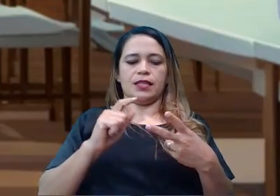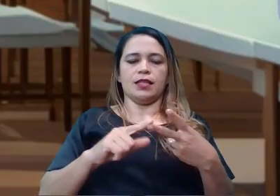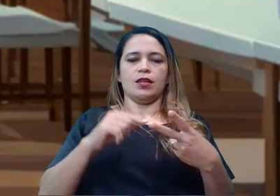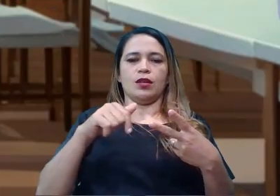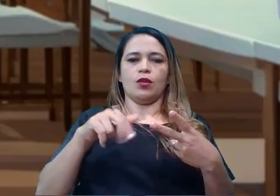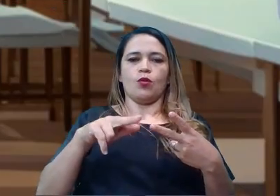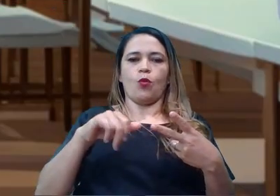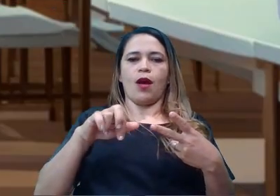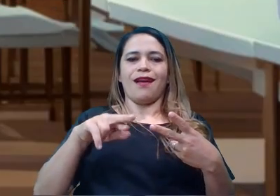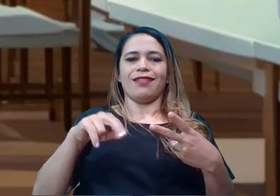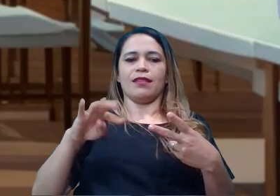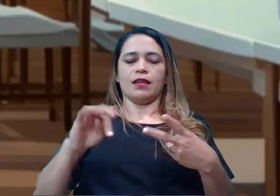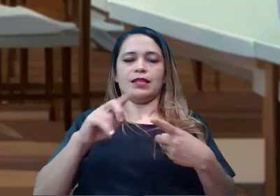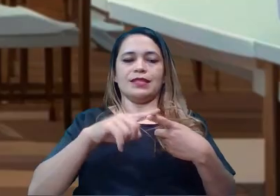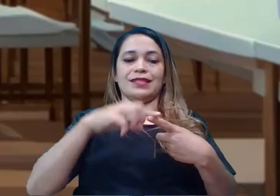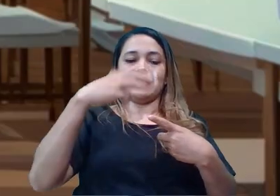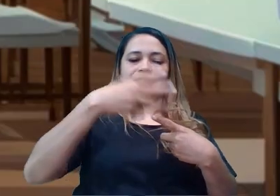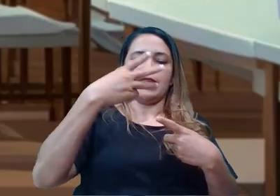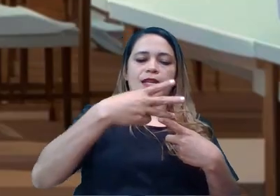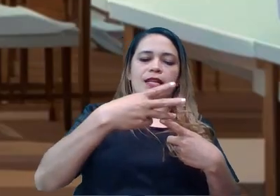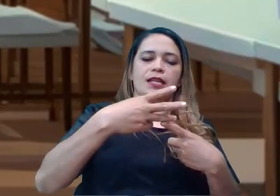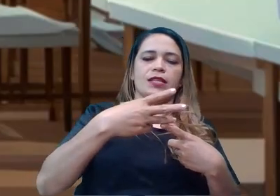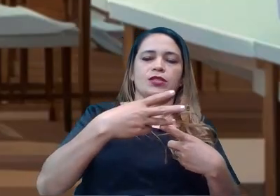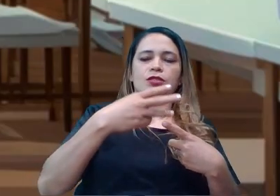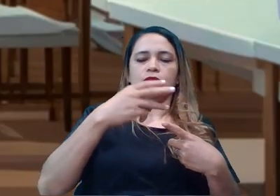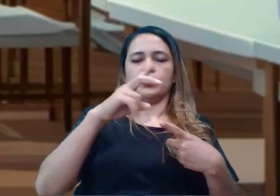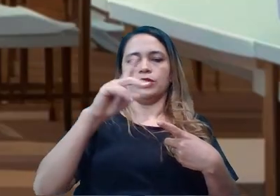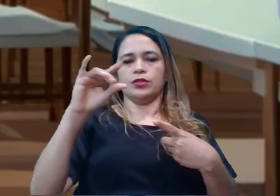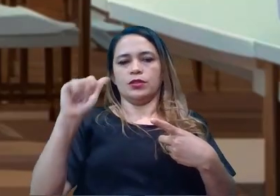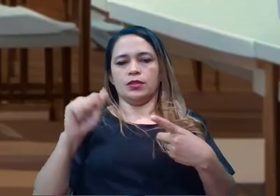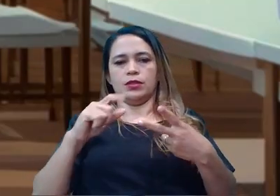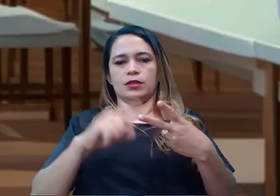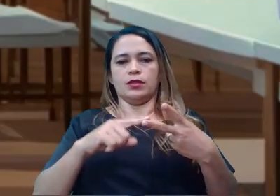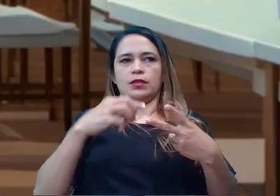3, 4 em 4. Só que você viu que o intervalo de horas não